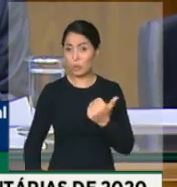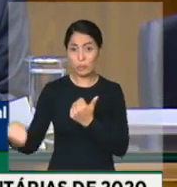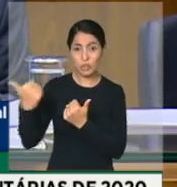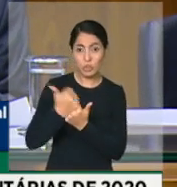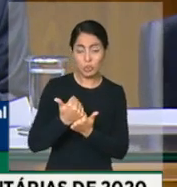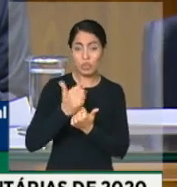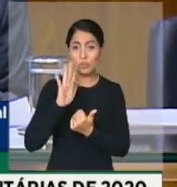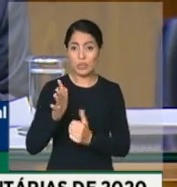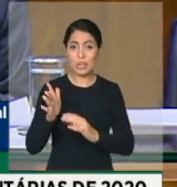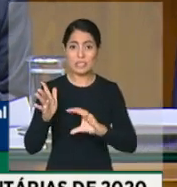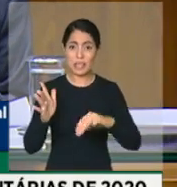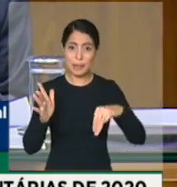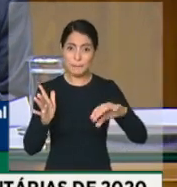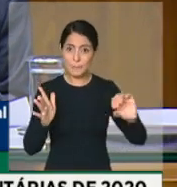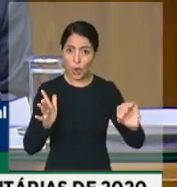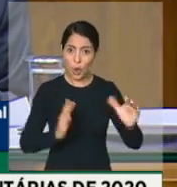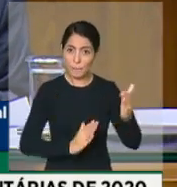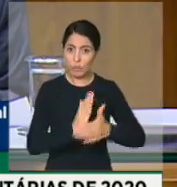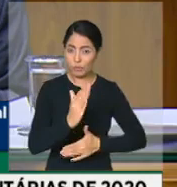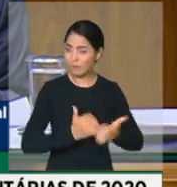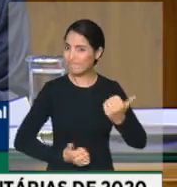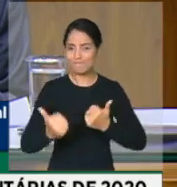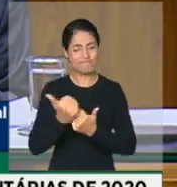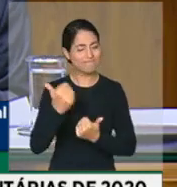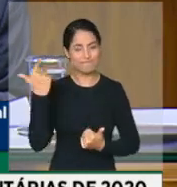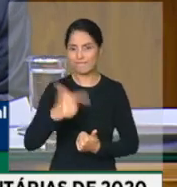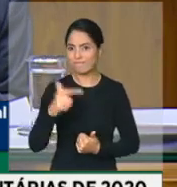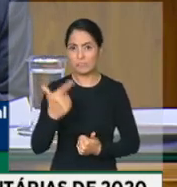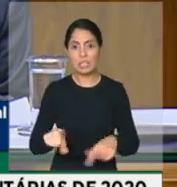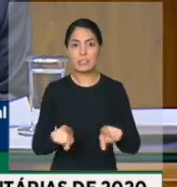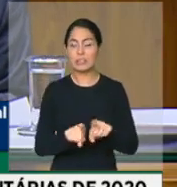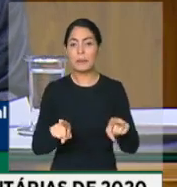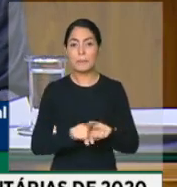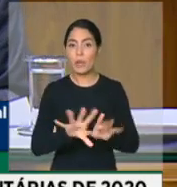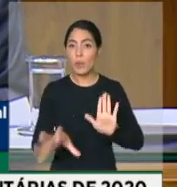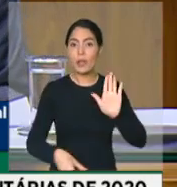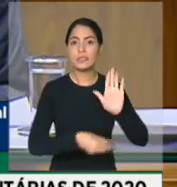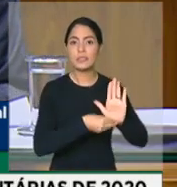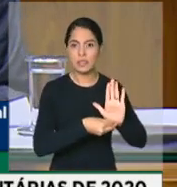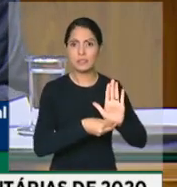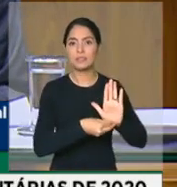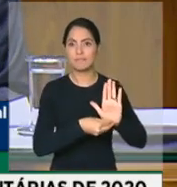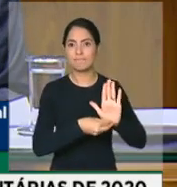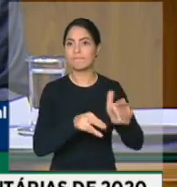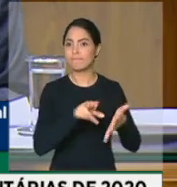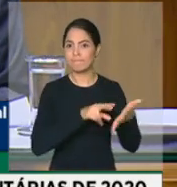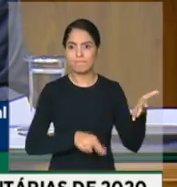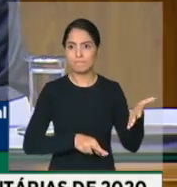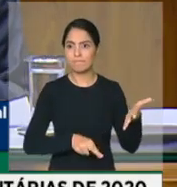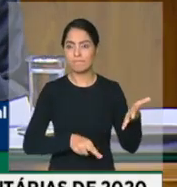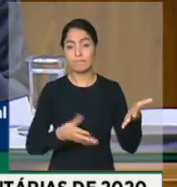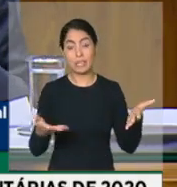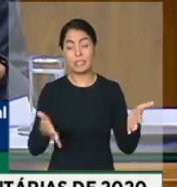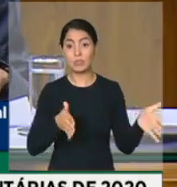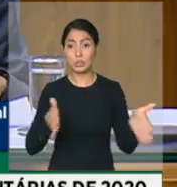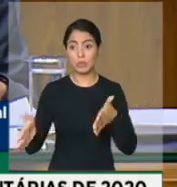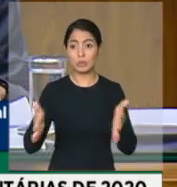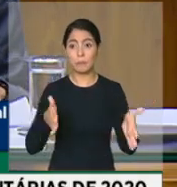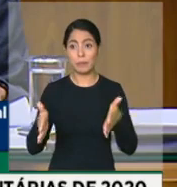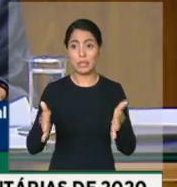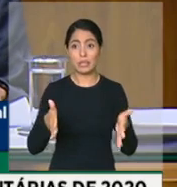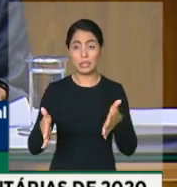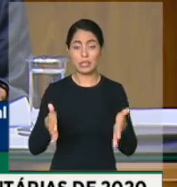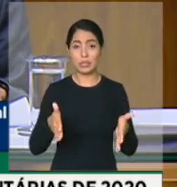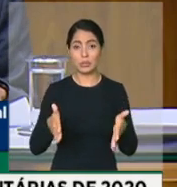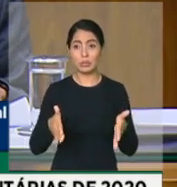na CMO, nem pelo adendo de plenário apresentado pelo relator da matéria. A parlamentar poderia, no prazo regimental, ter